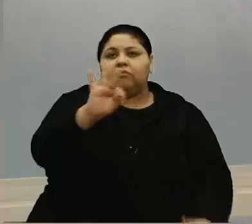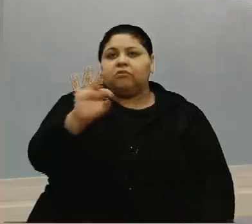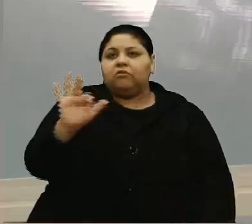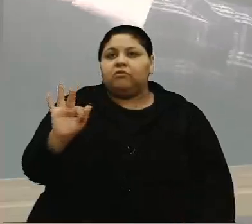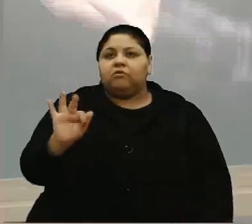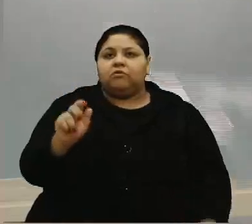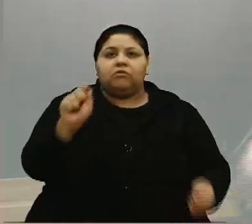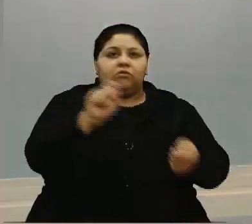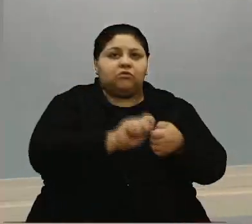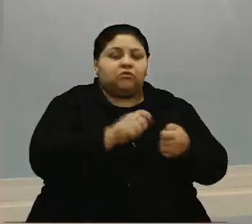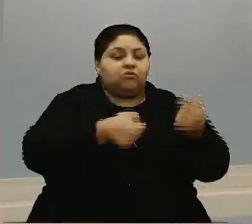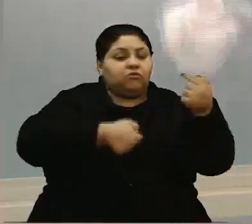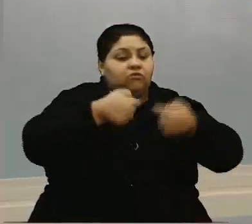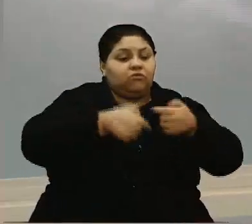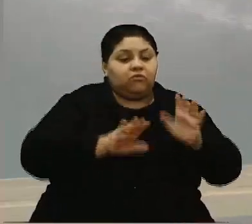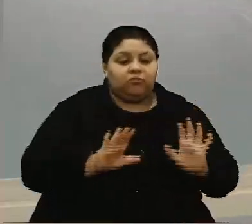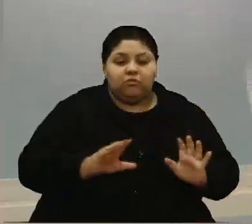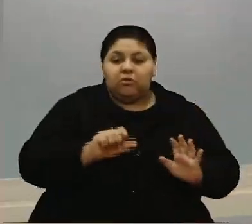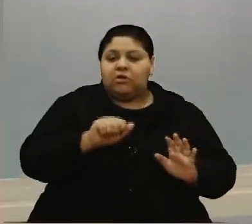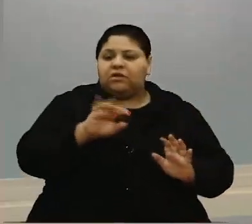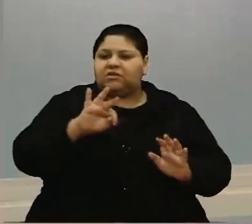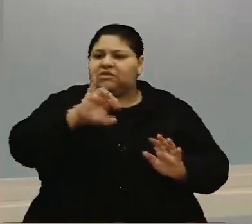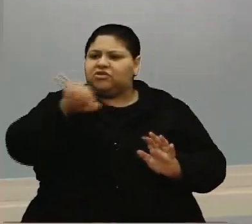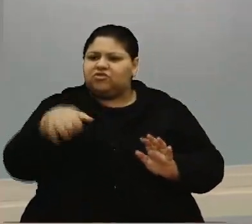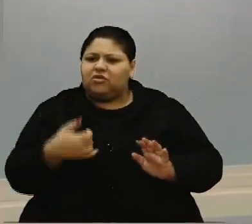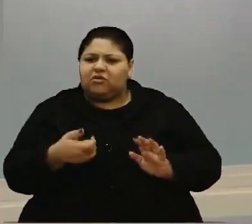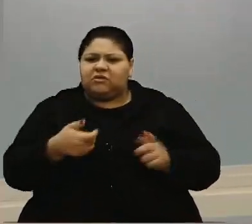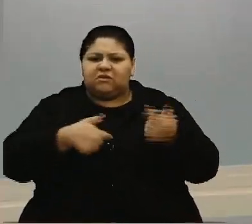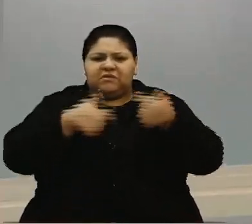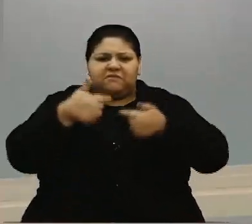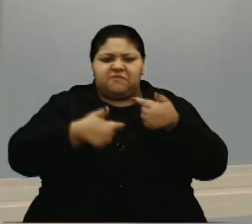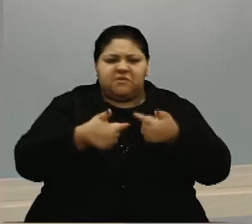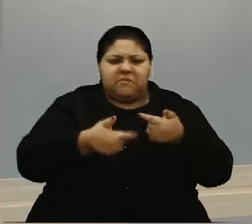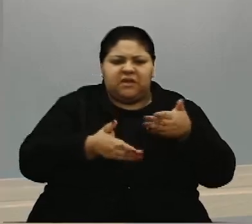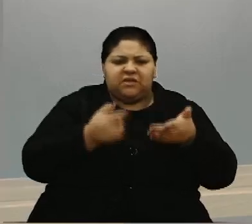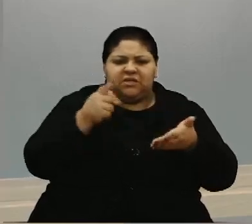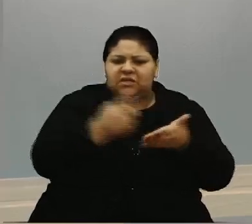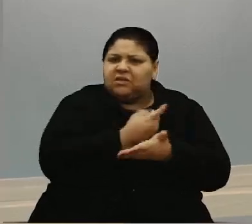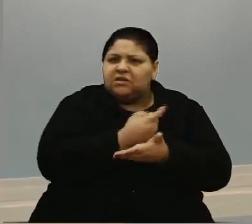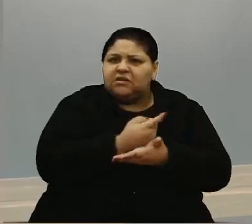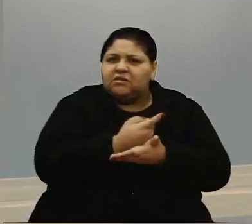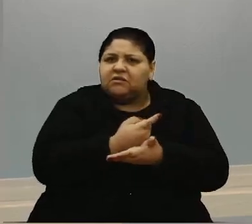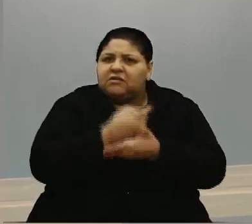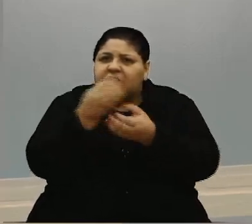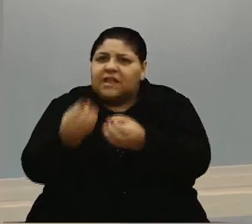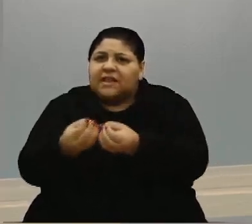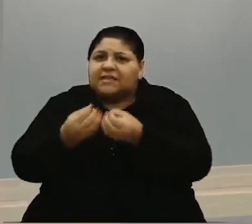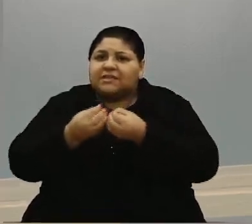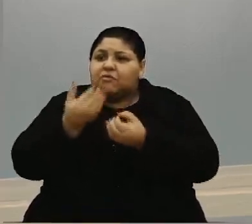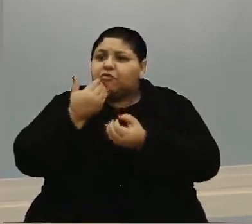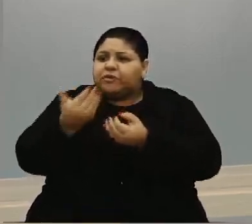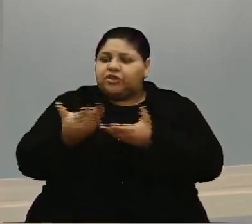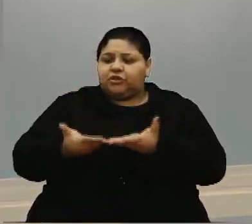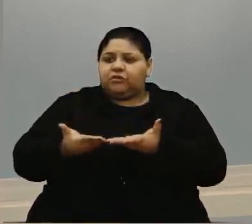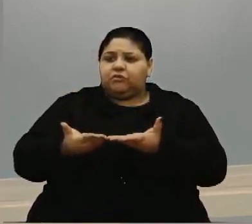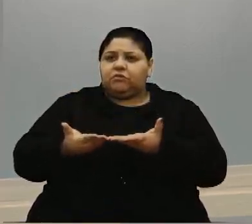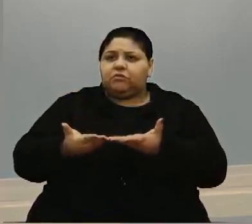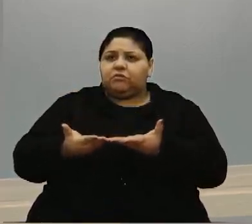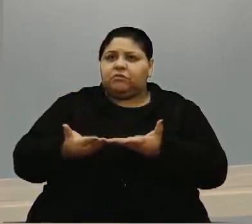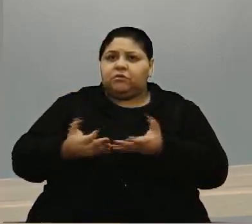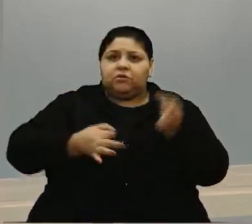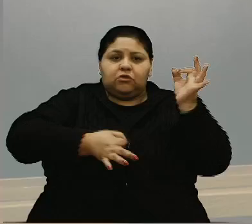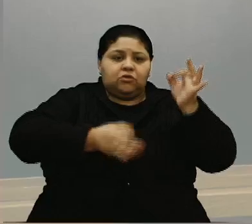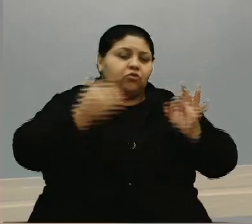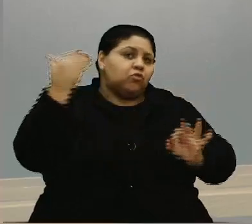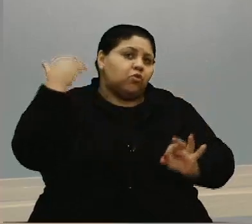fez um debate, o STJ fez um debate atravessado. Ele recebeu o recurso. Aí, um juiz